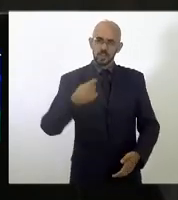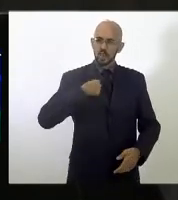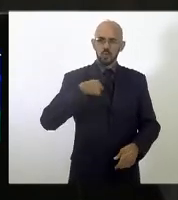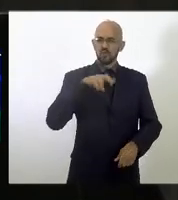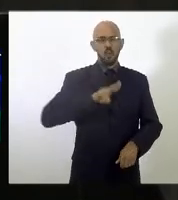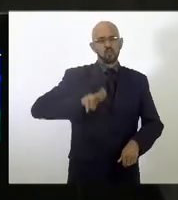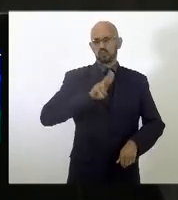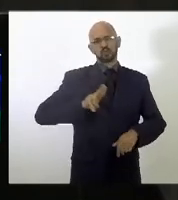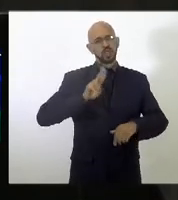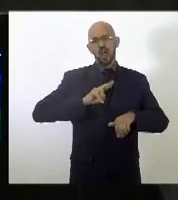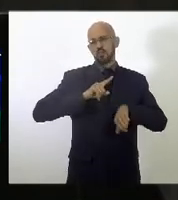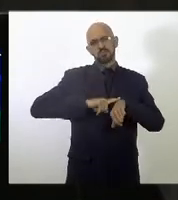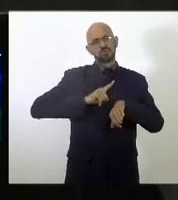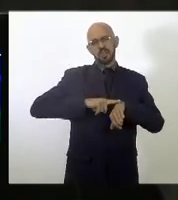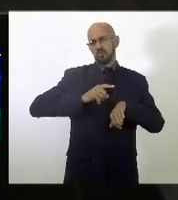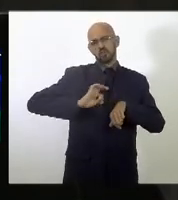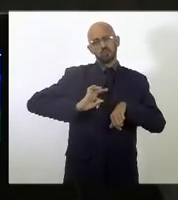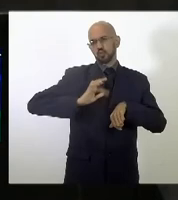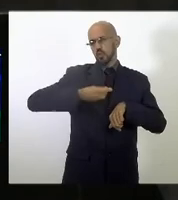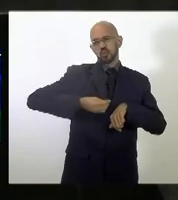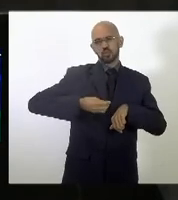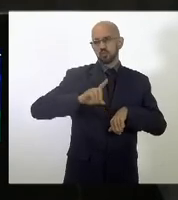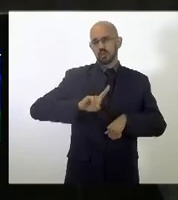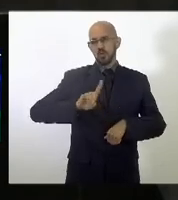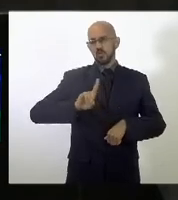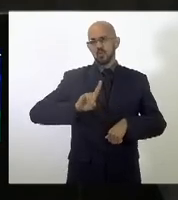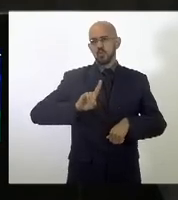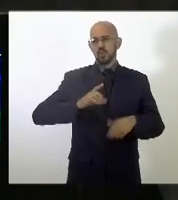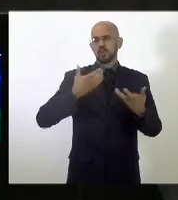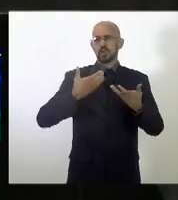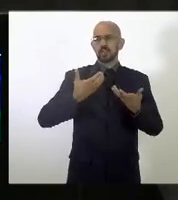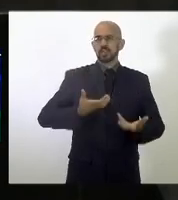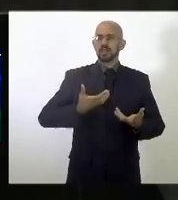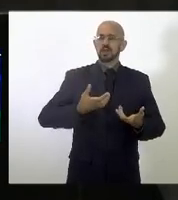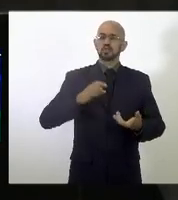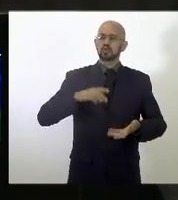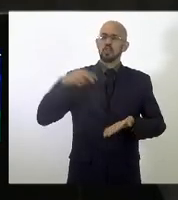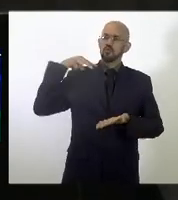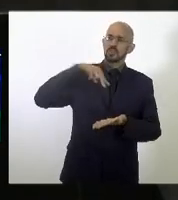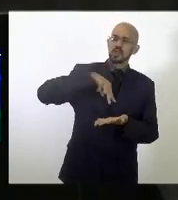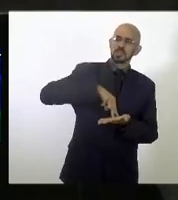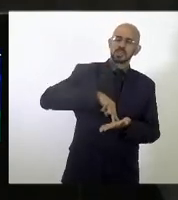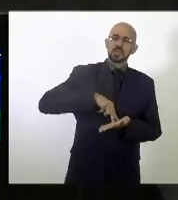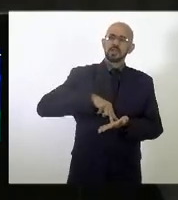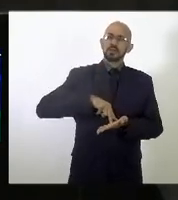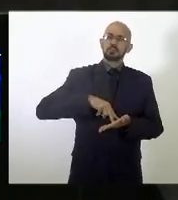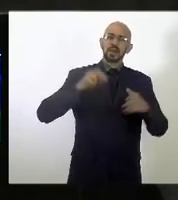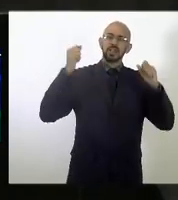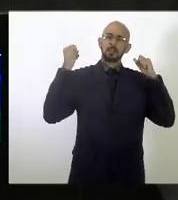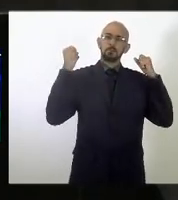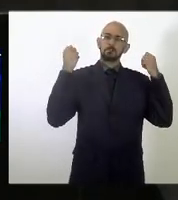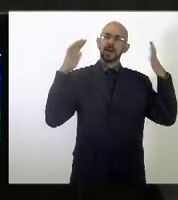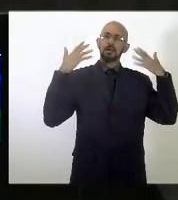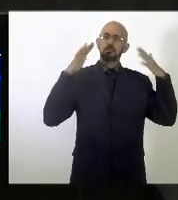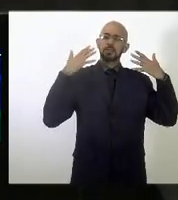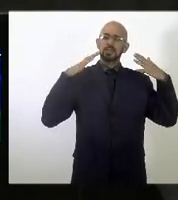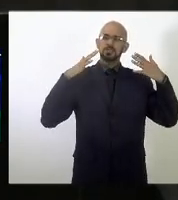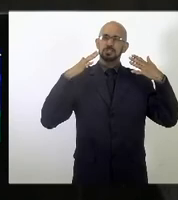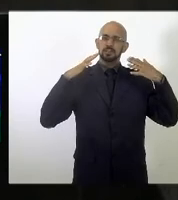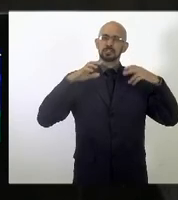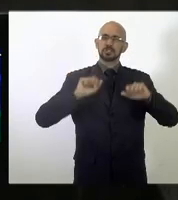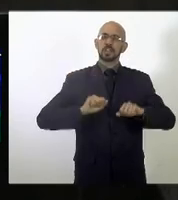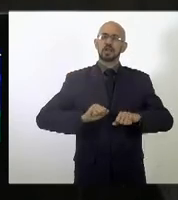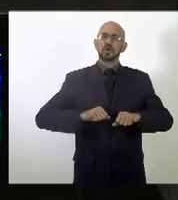tempo todo, eu queria só usar hoje esta tribuna para parabenizar